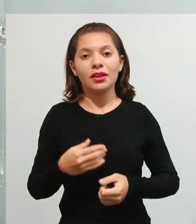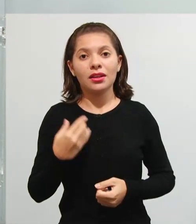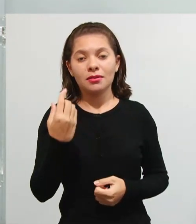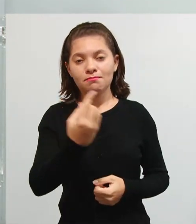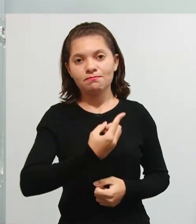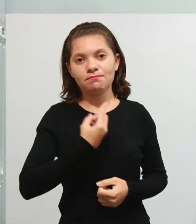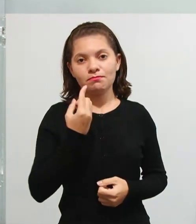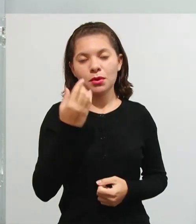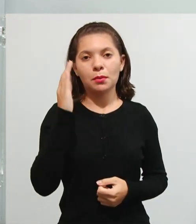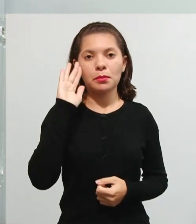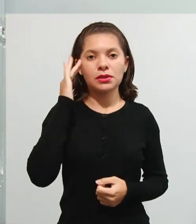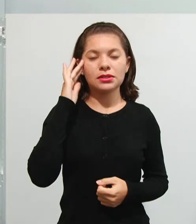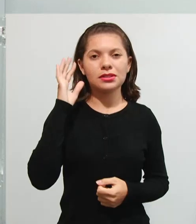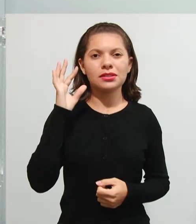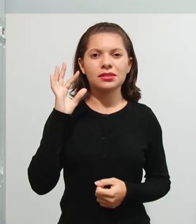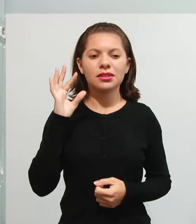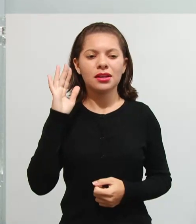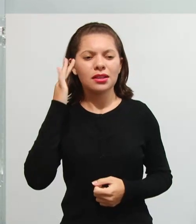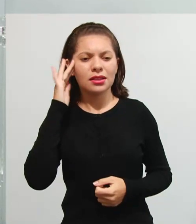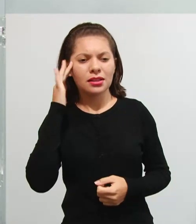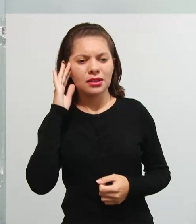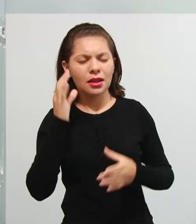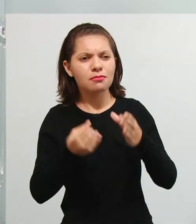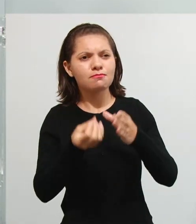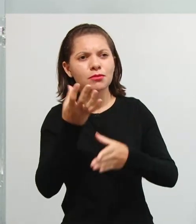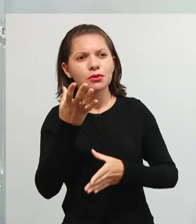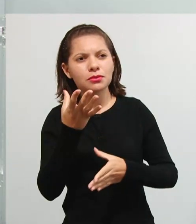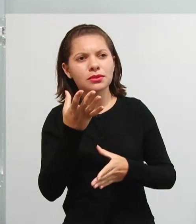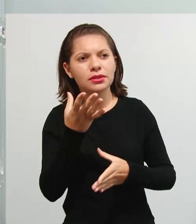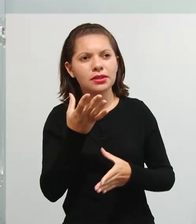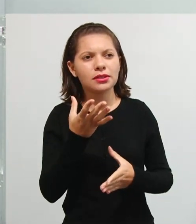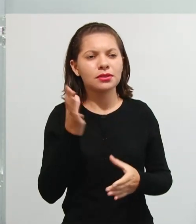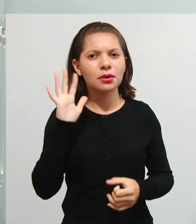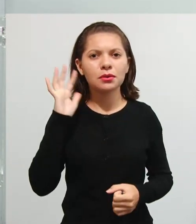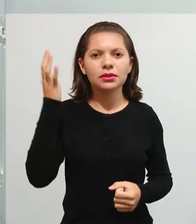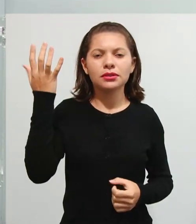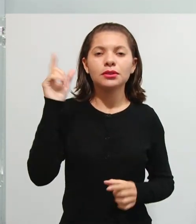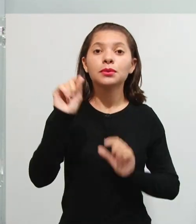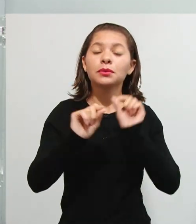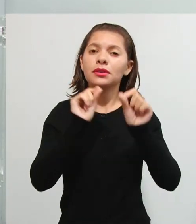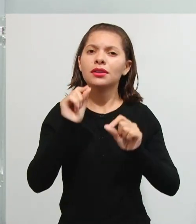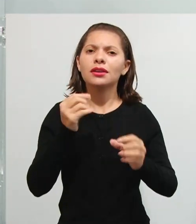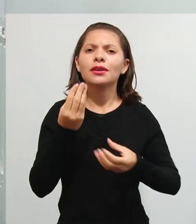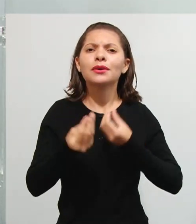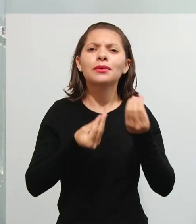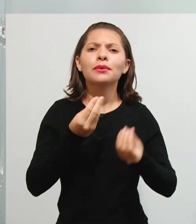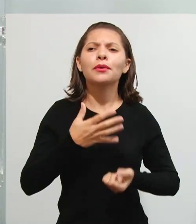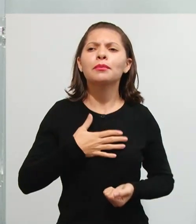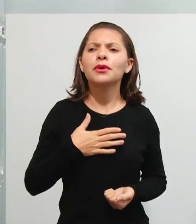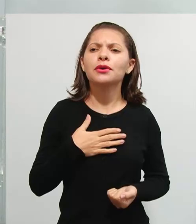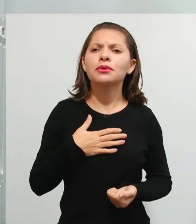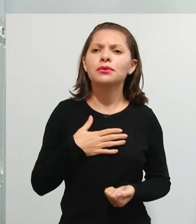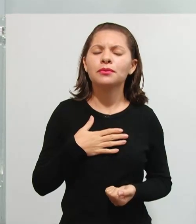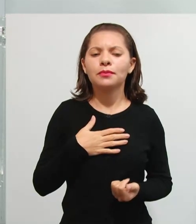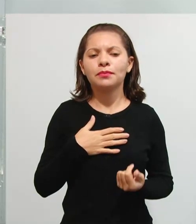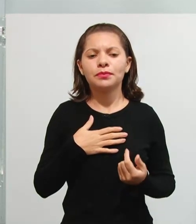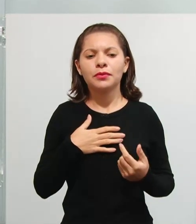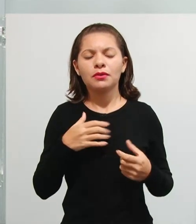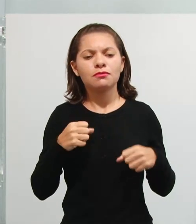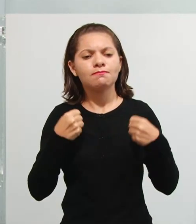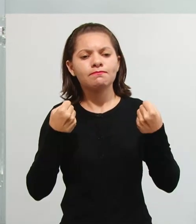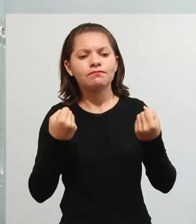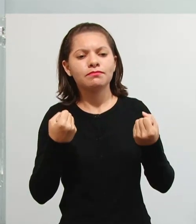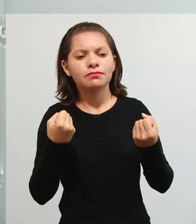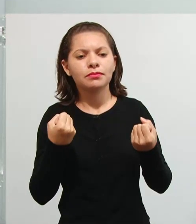novos processos, o que está acontecendo, como é que vamos passar a agir aqui a partir de agora, né? Então,